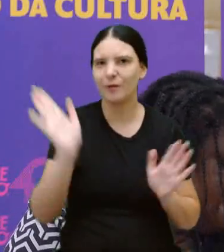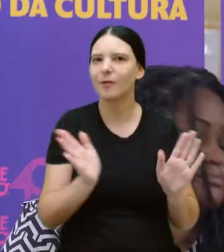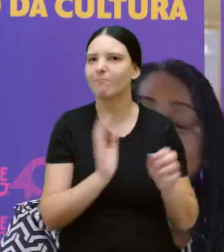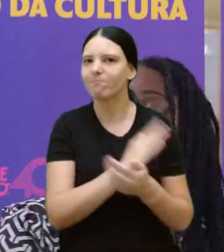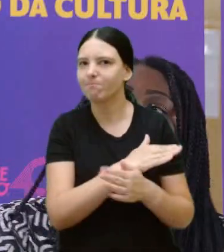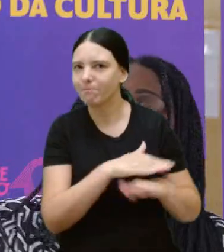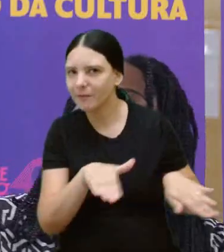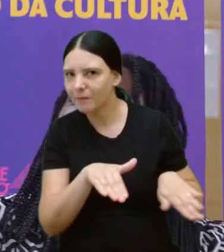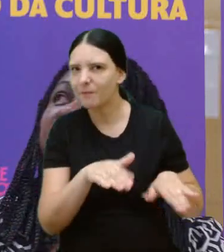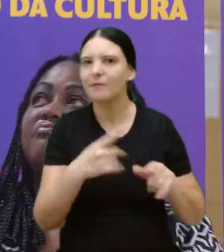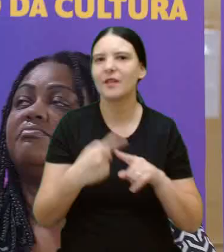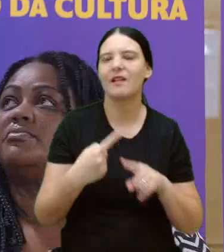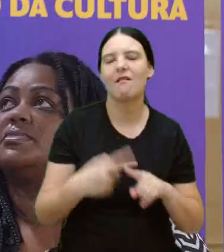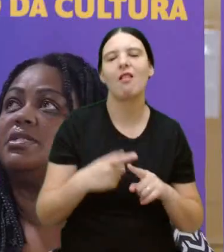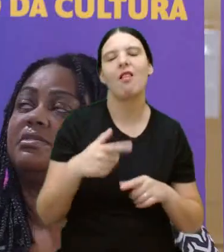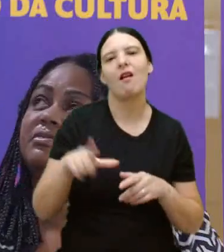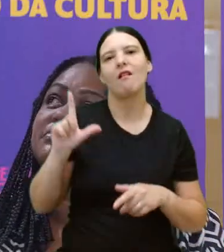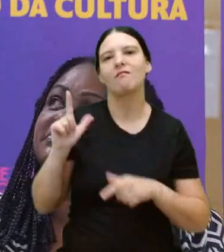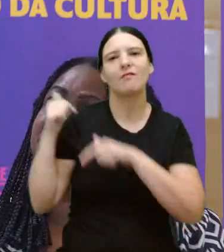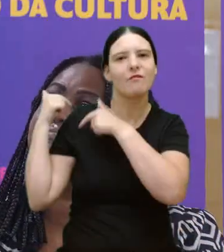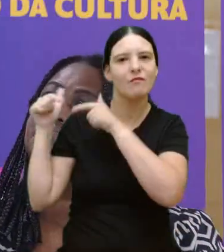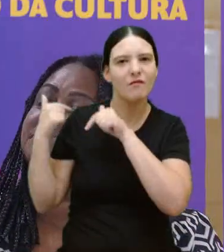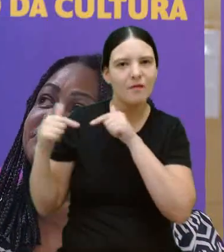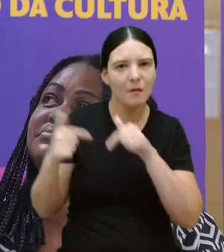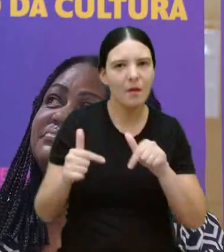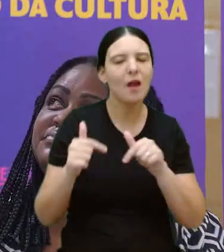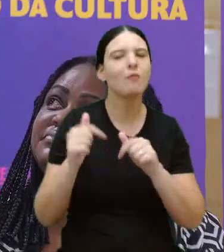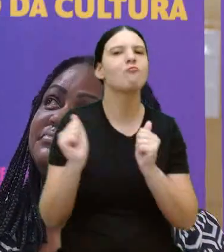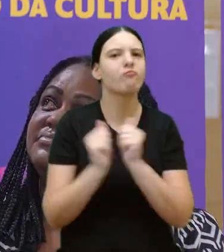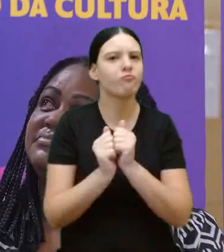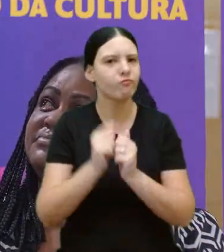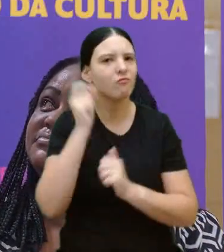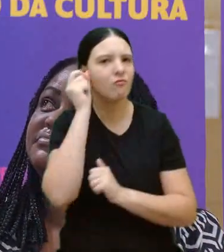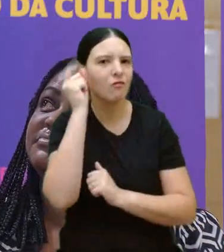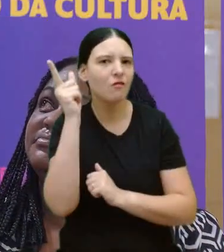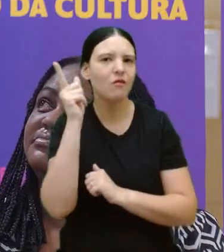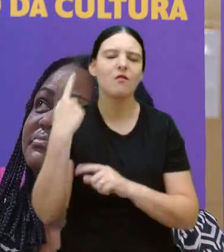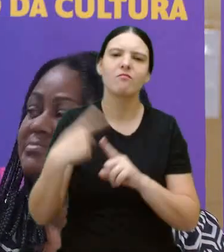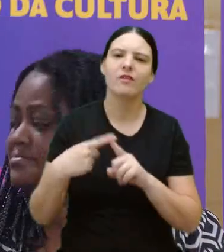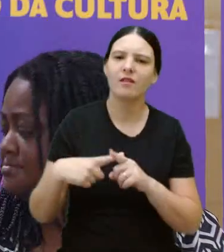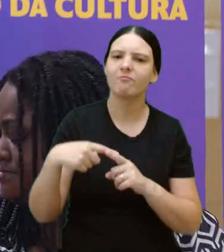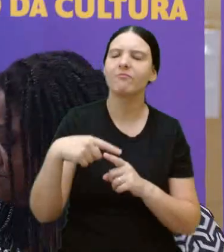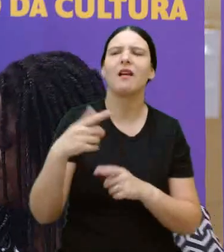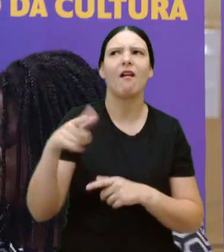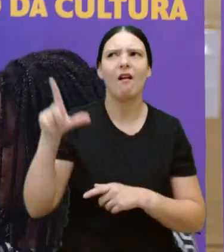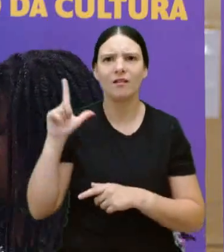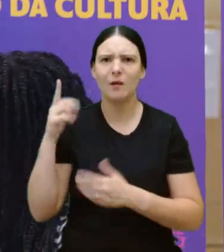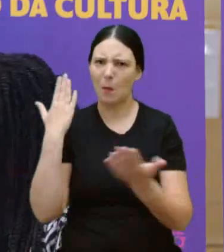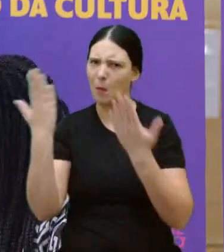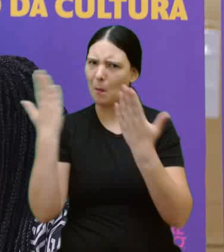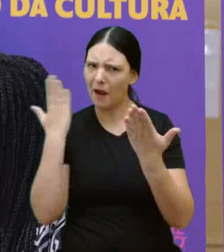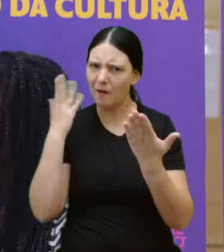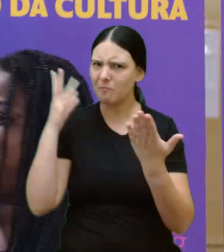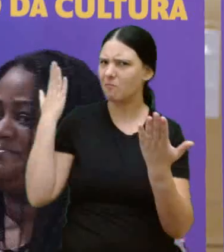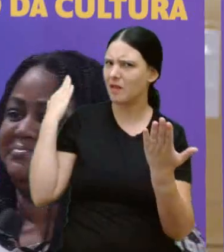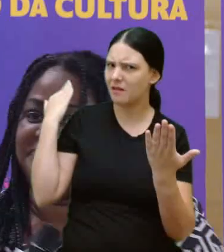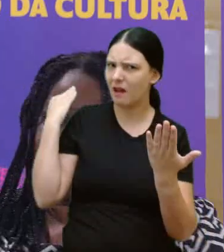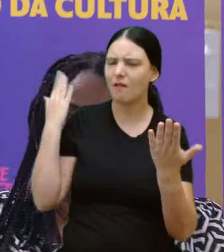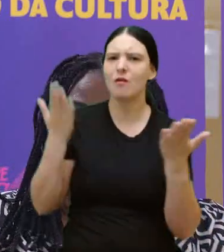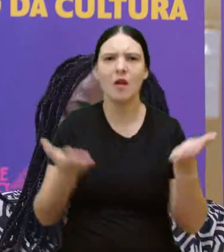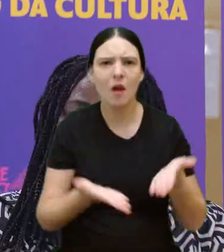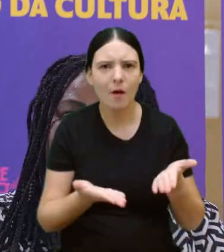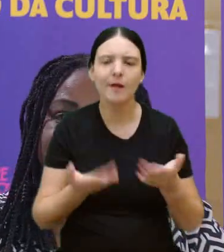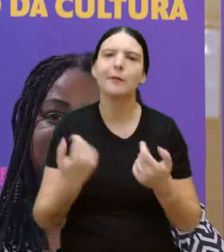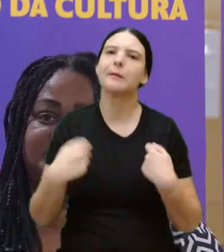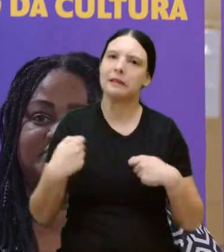trabalho exitoso junto à cultura, um trabalho revolucionário do que era para o que é hoje. Temos o que melhorar, está aqui o exemplo, né? Precisamos de uma